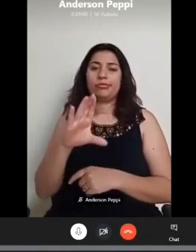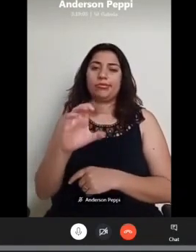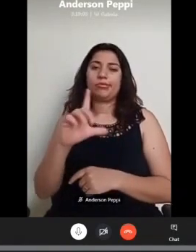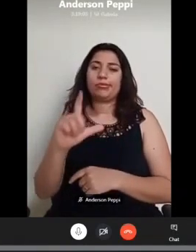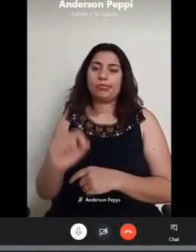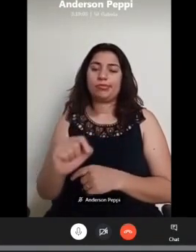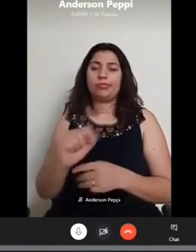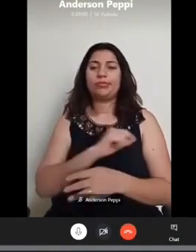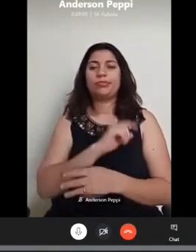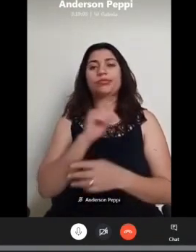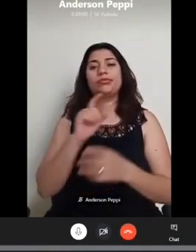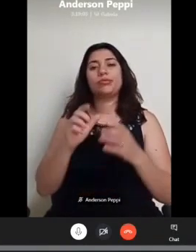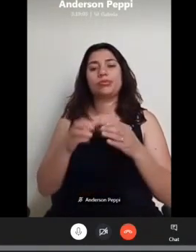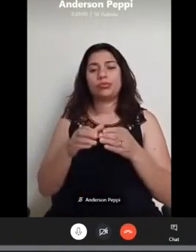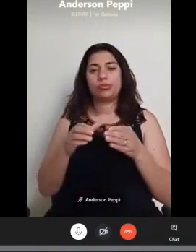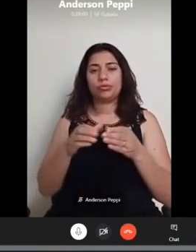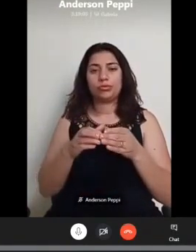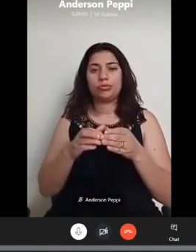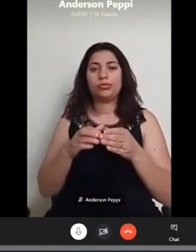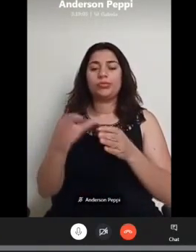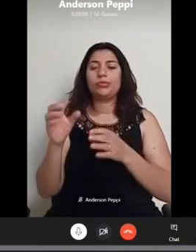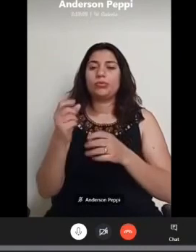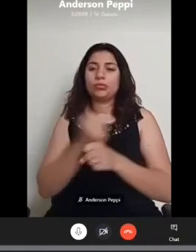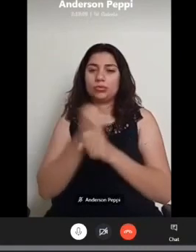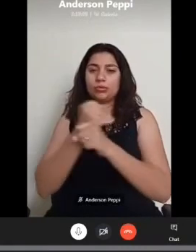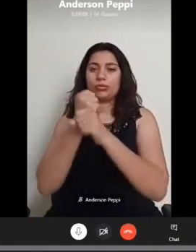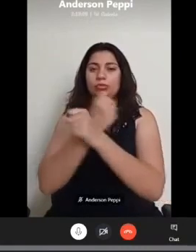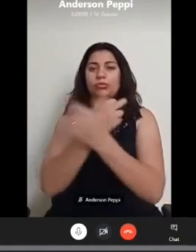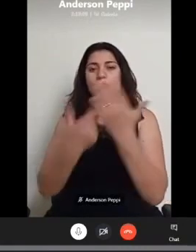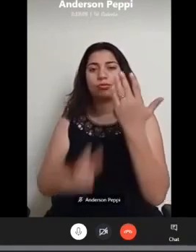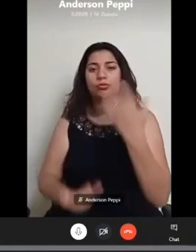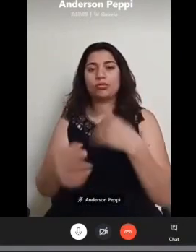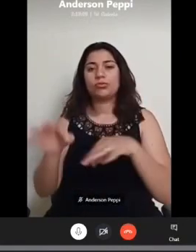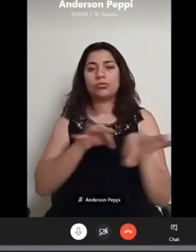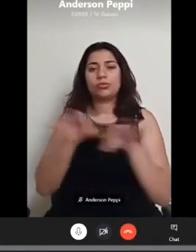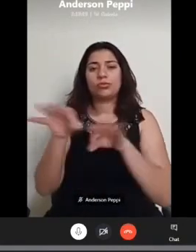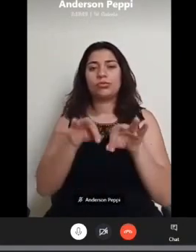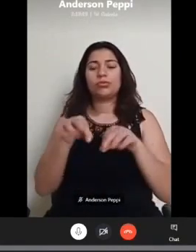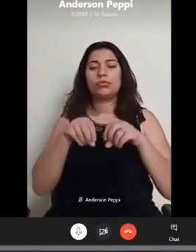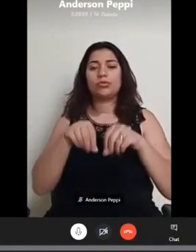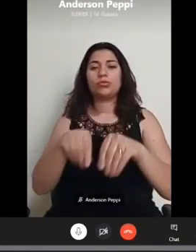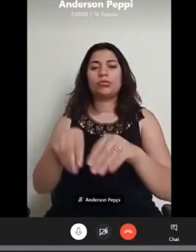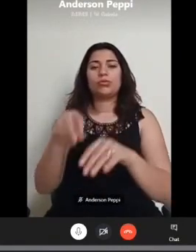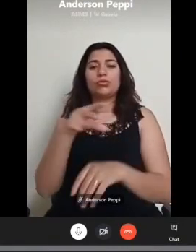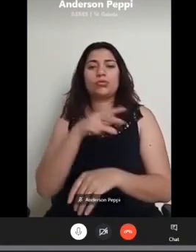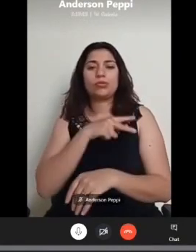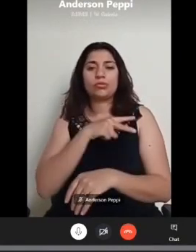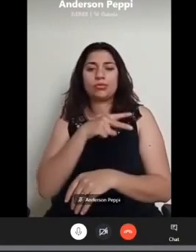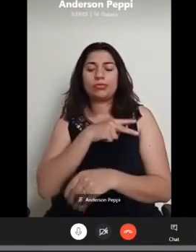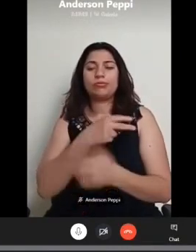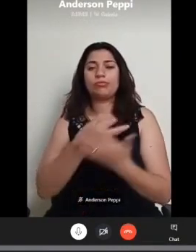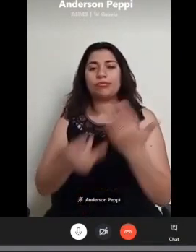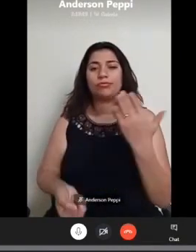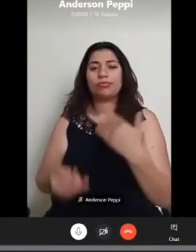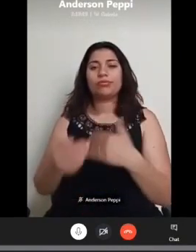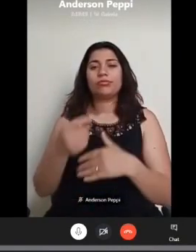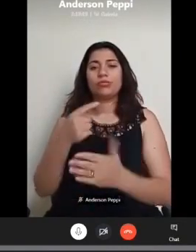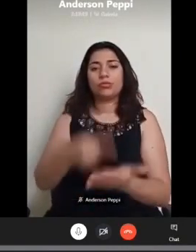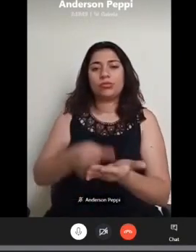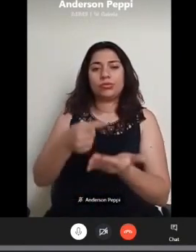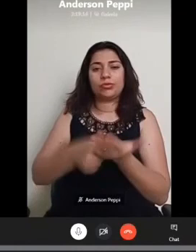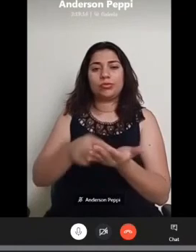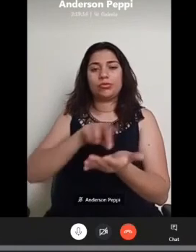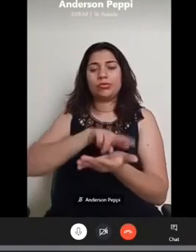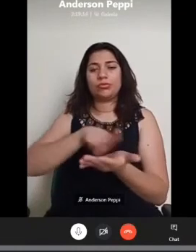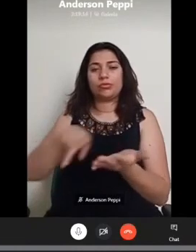Serviços de Obras, Serviços Públicos, Planejamento, Uso, Ocupação, Parcelamento do Solo e Atividades Privadas